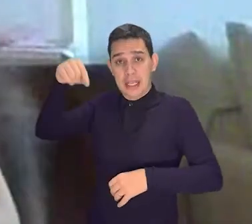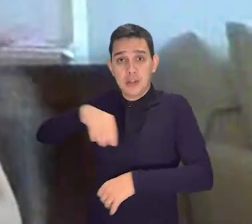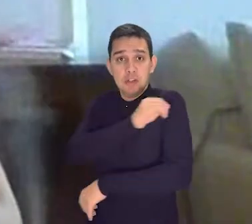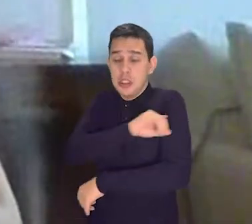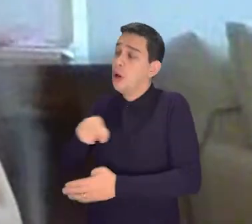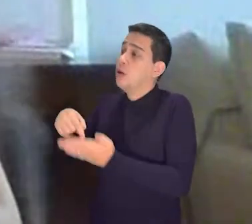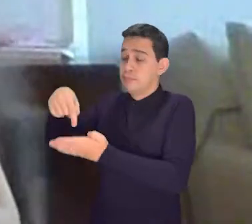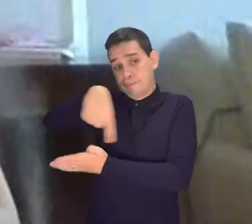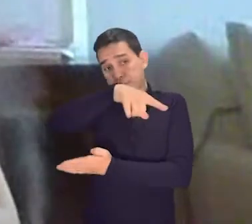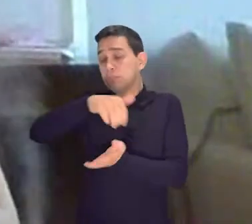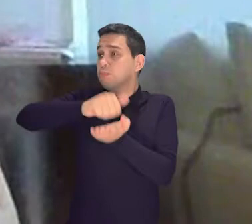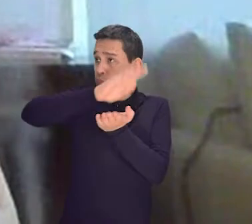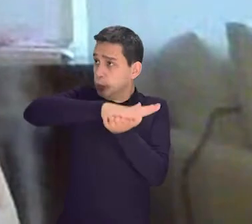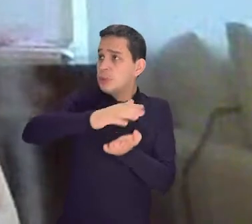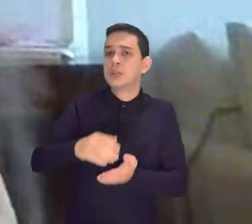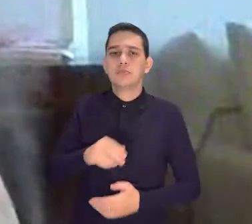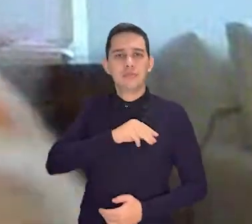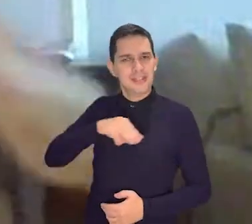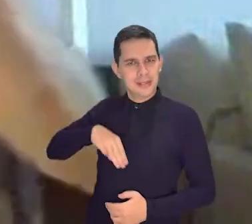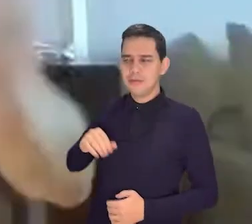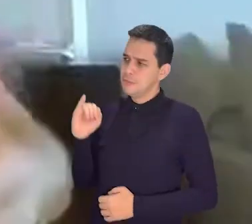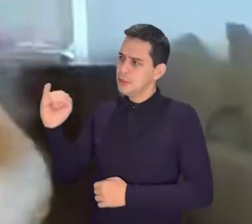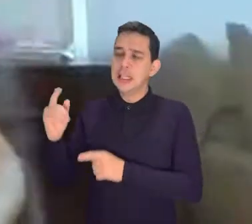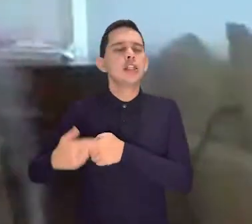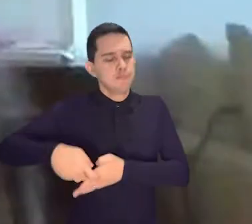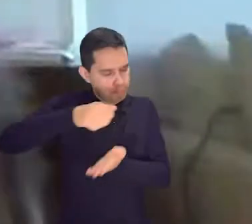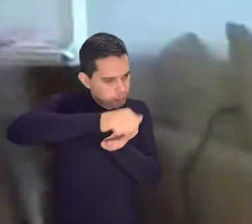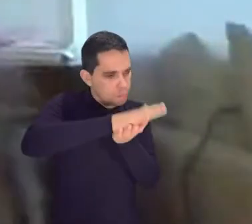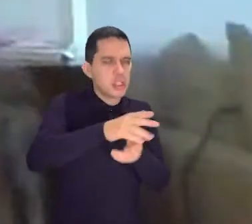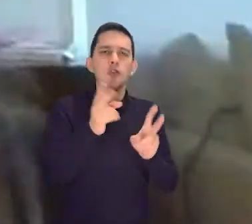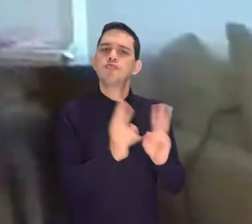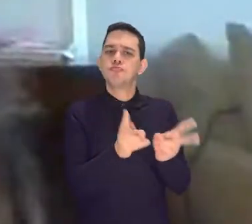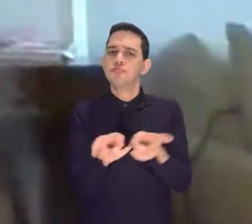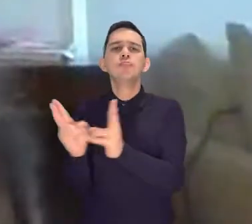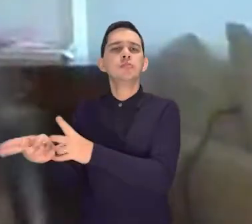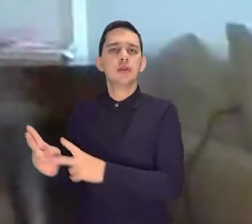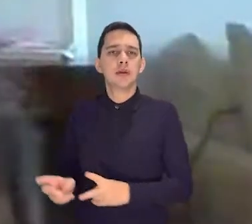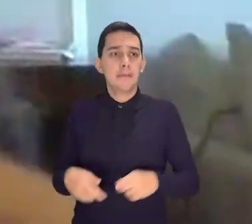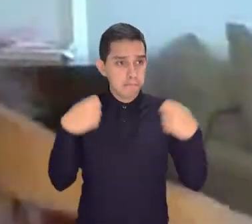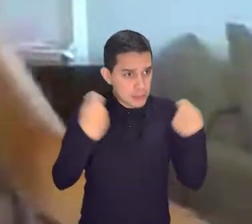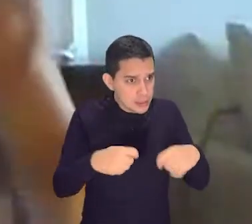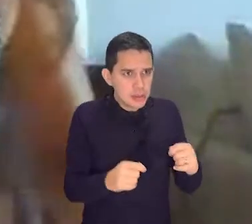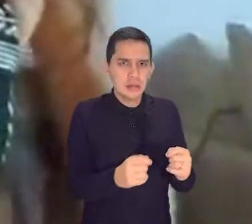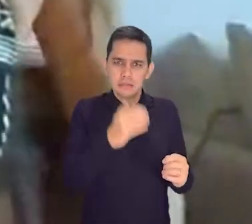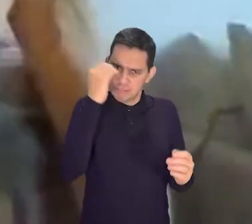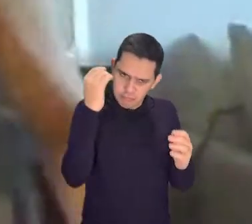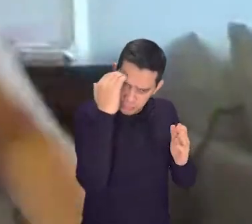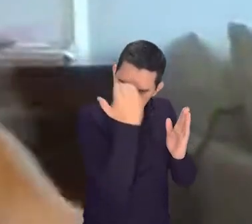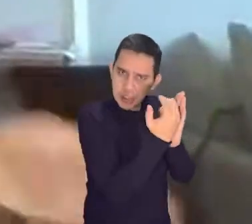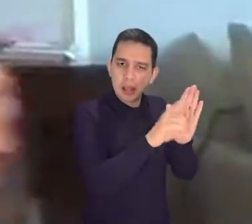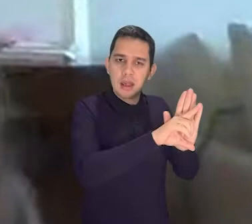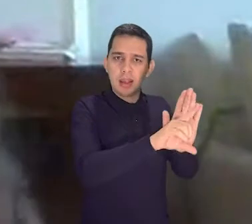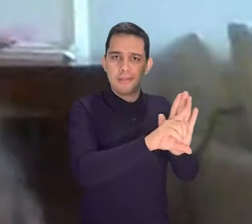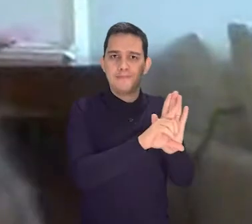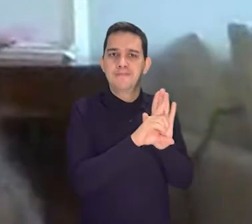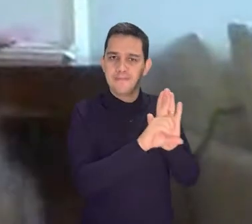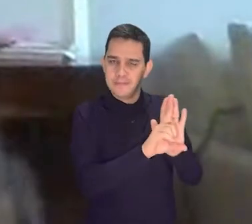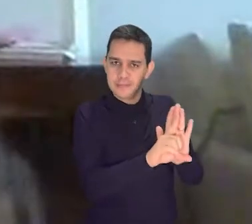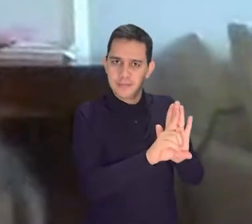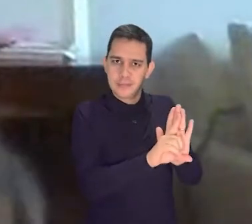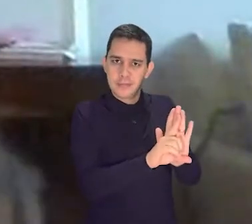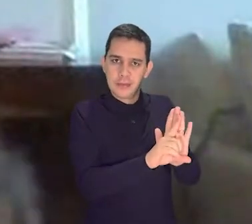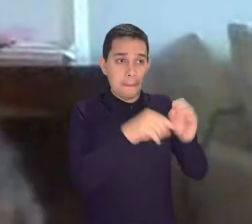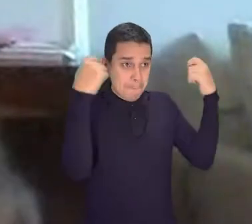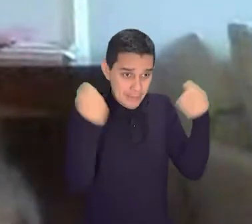do Rio de Janeiro. Então, é uma situação também que, para além dessas ações